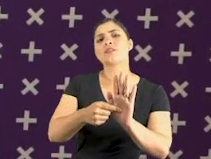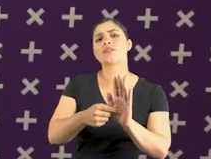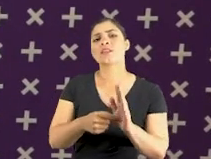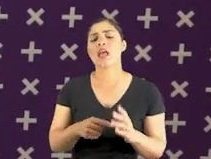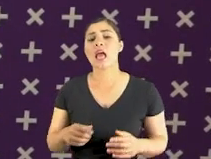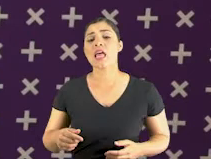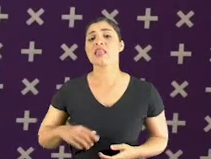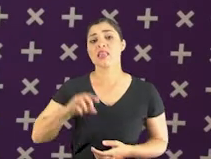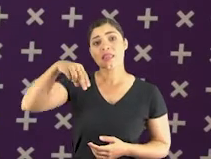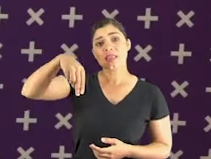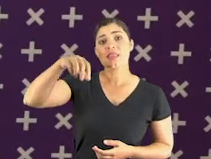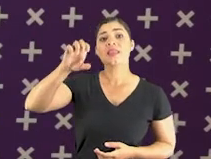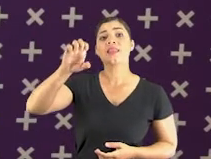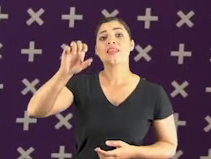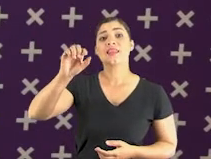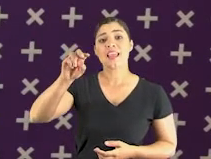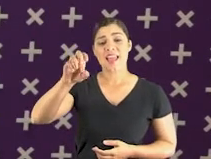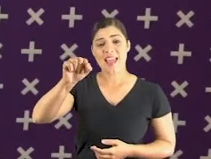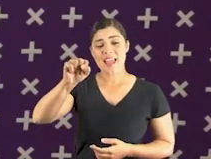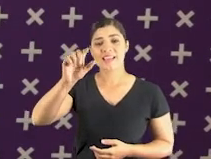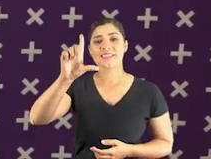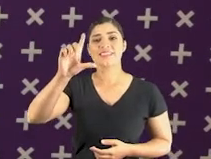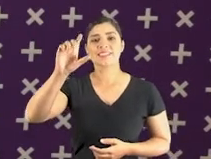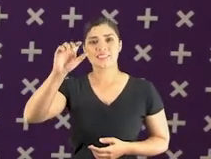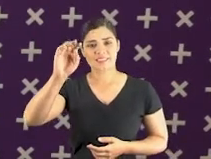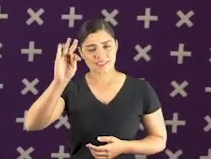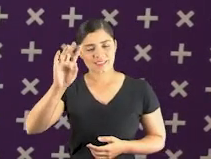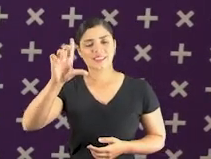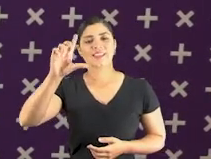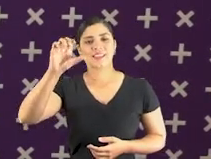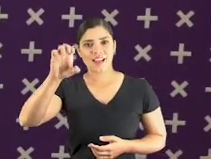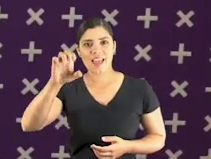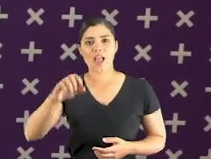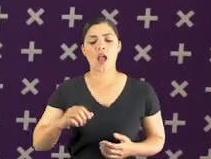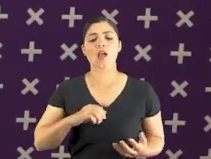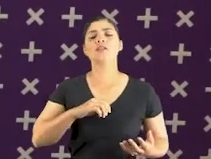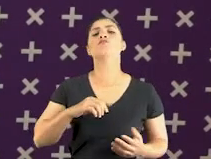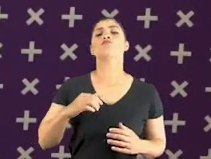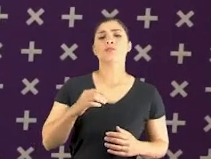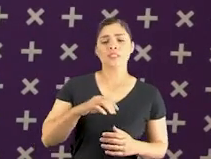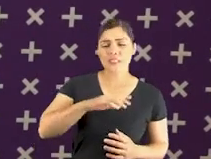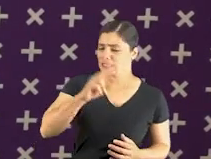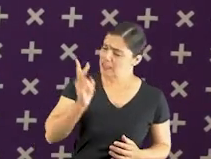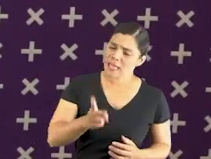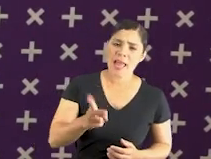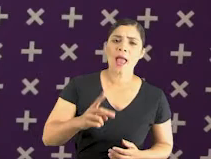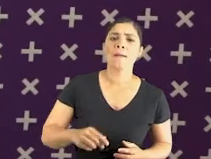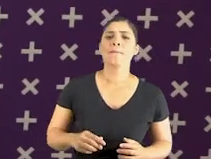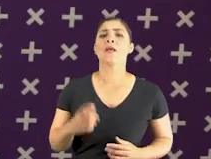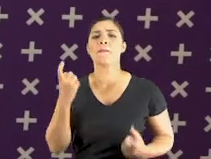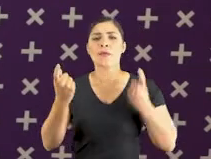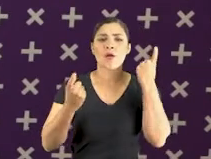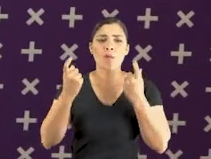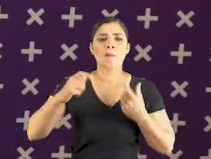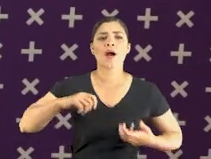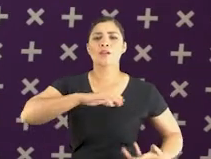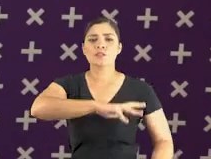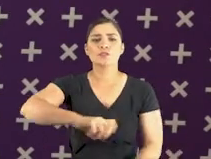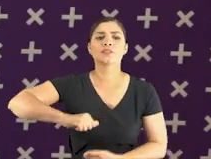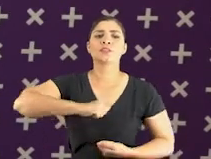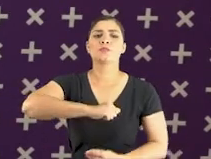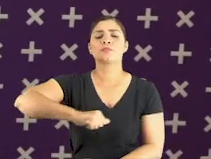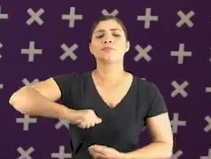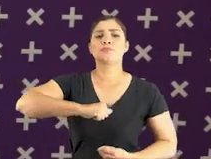com a questão da sustentabilidade mas nos últimos anos me parece que é uma nova concepção na empresa de fazer com que a